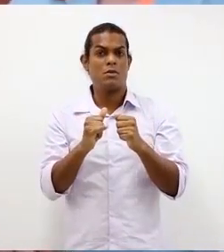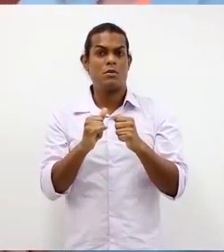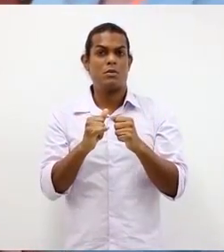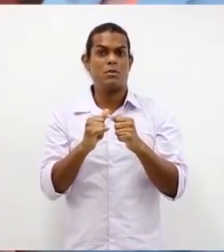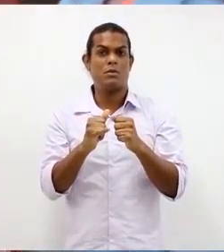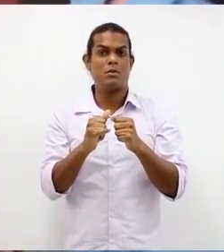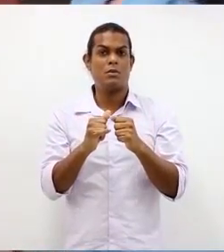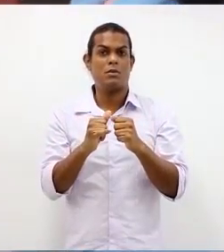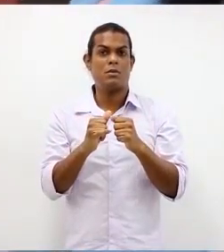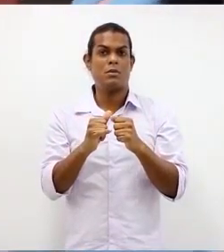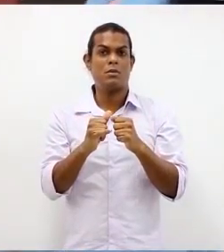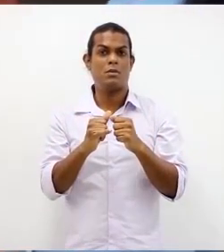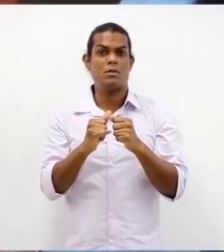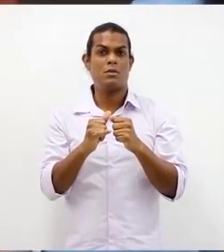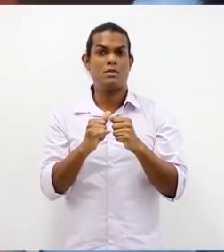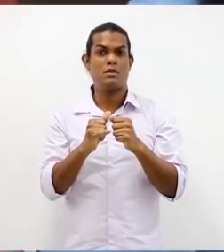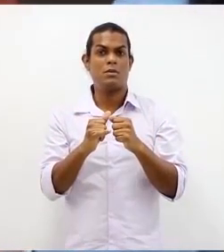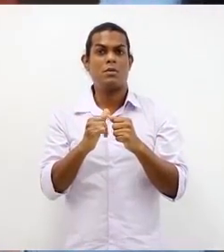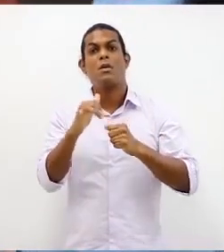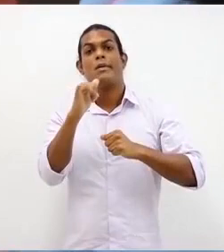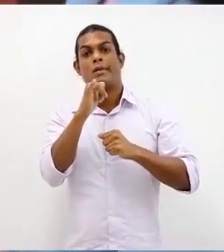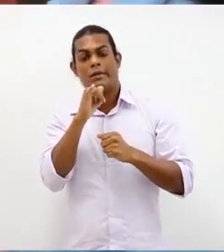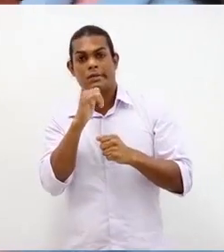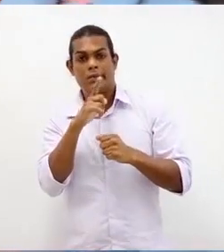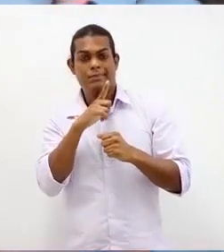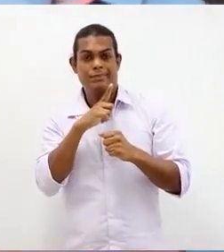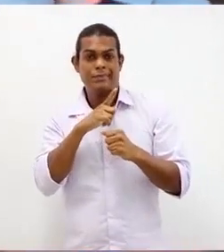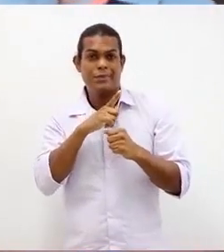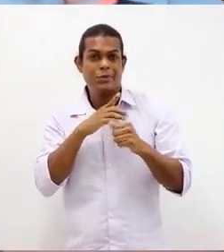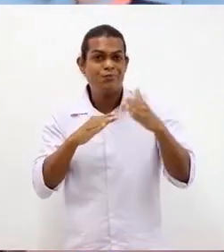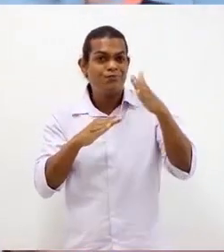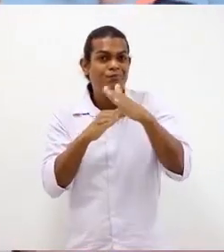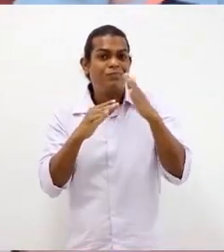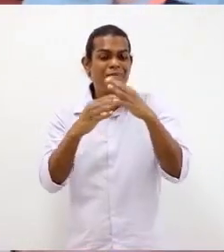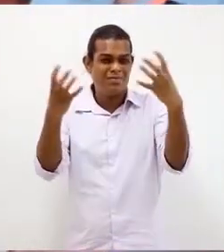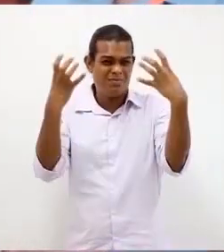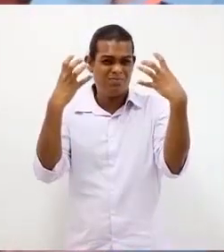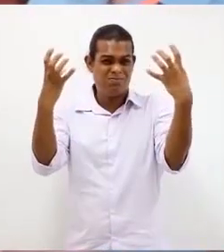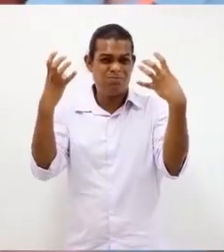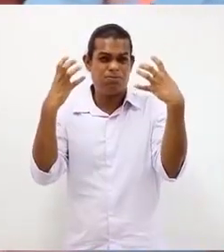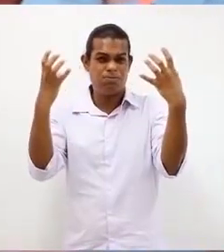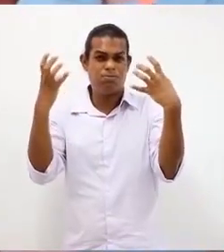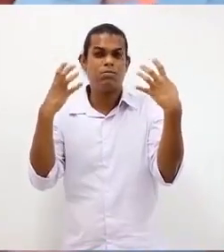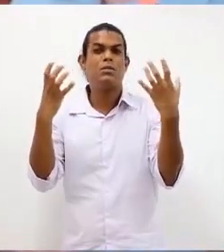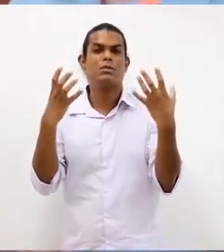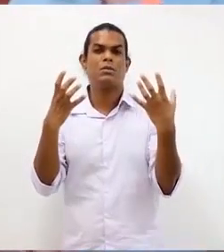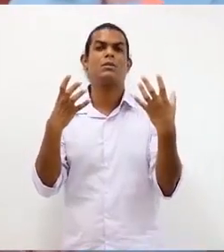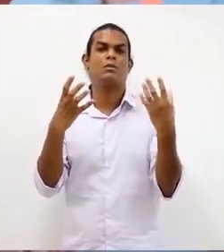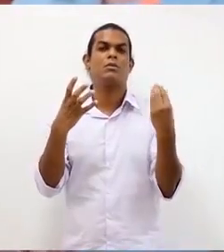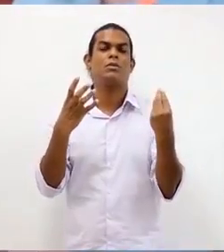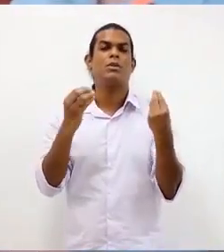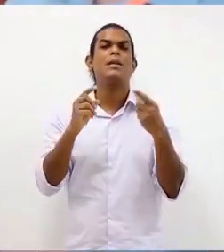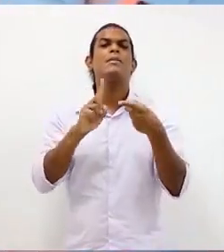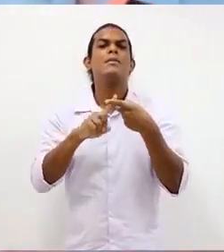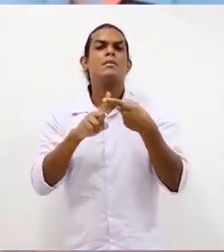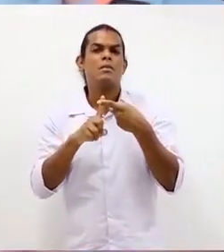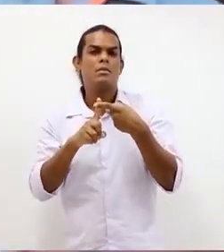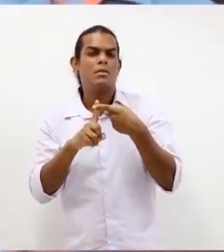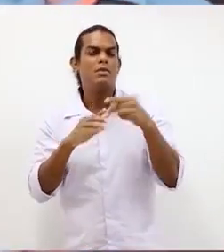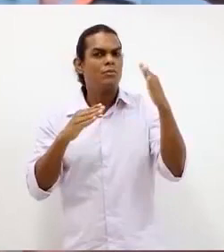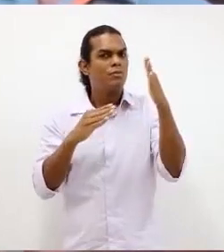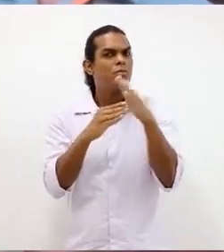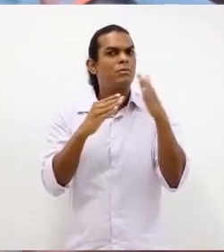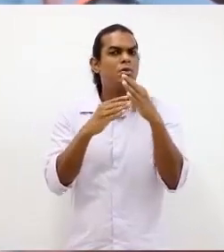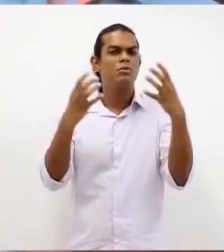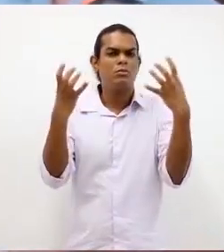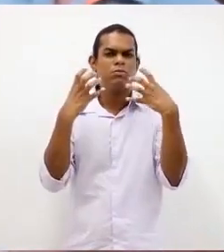temperatura, então é tolerância mínima, que os ambientes de trabalho têm que ter. E existe também limite de tolerância máxima de temperatura, por exemplo,